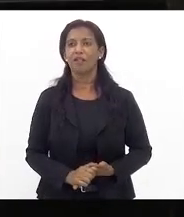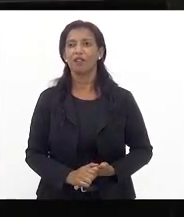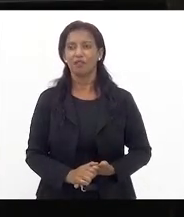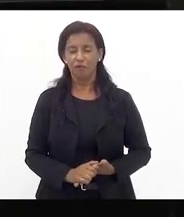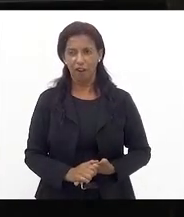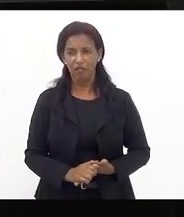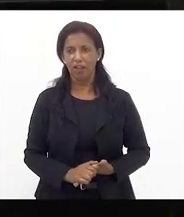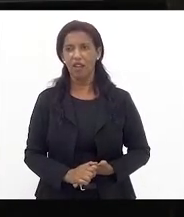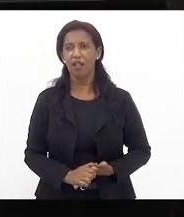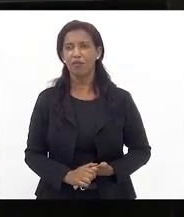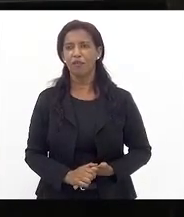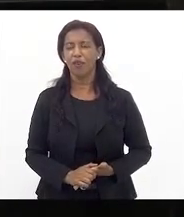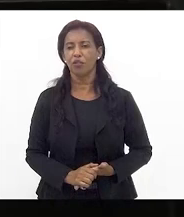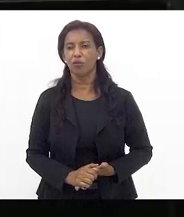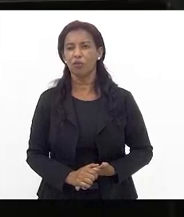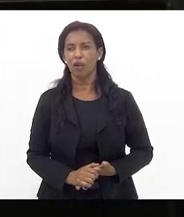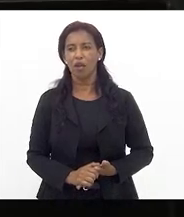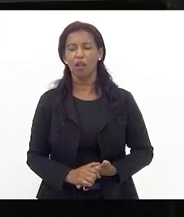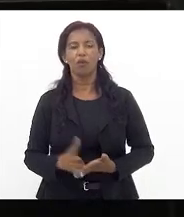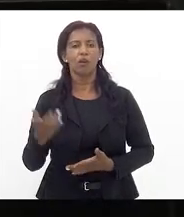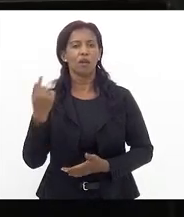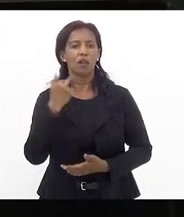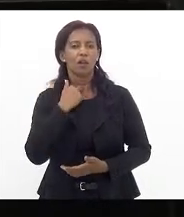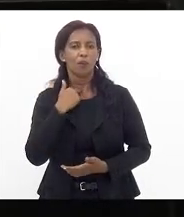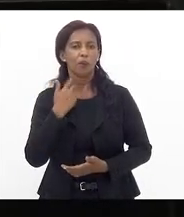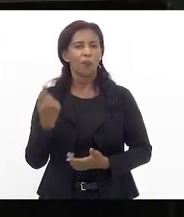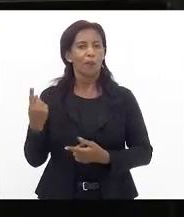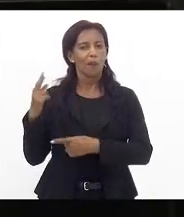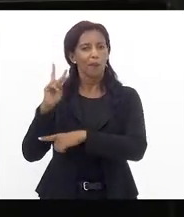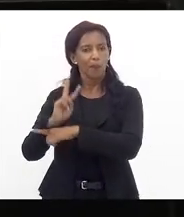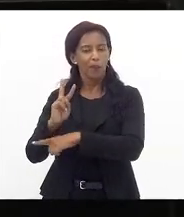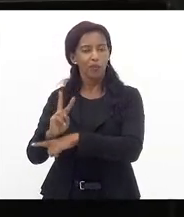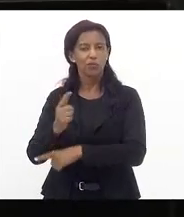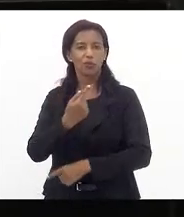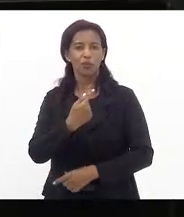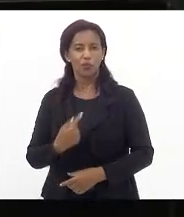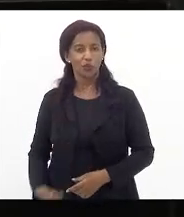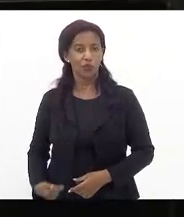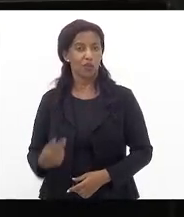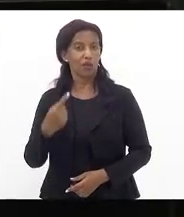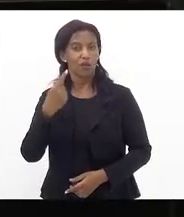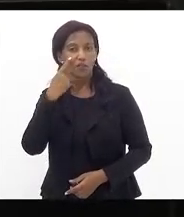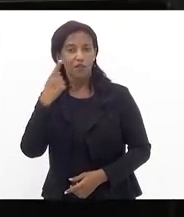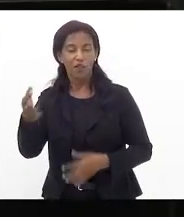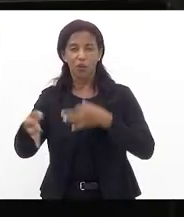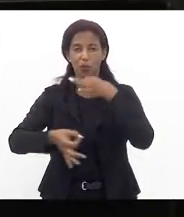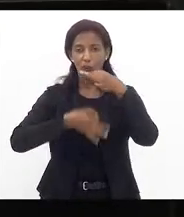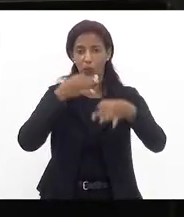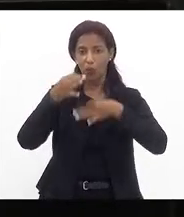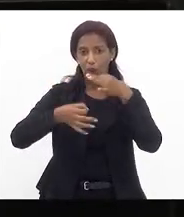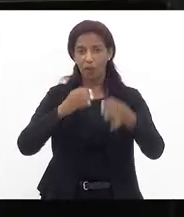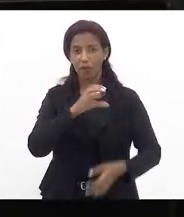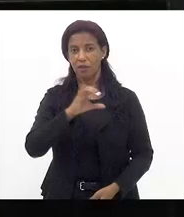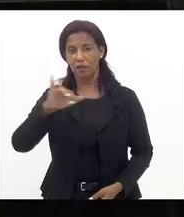não se furtou em debater e defender os servidores ouvindo as críticas. Eu sou presidente da